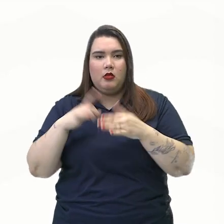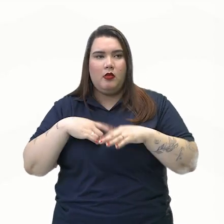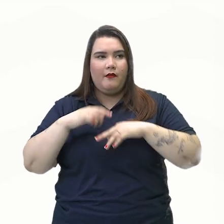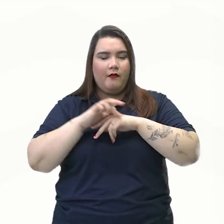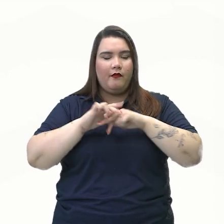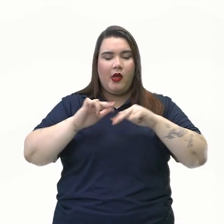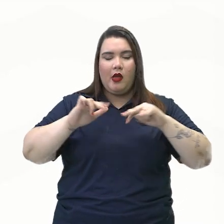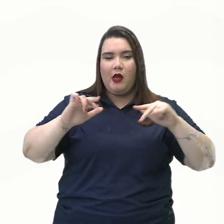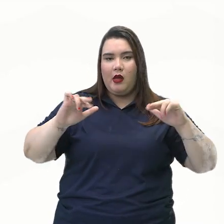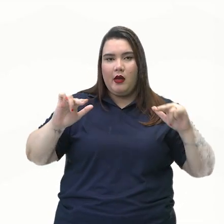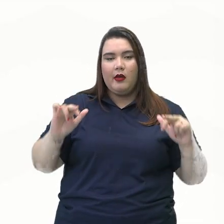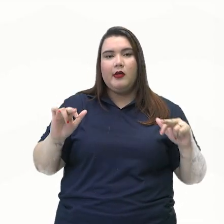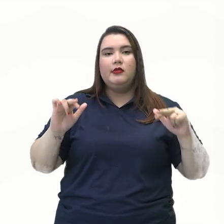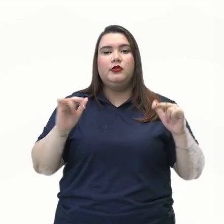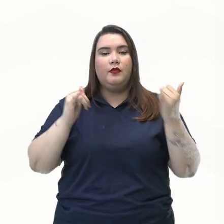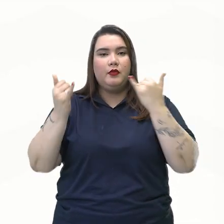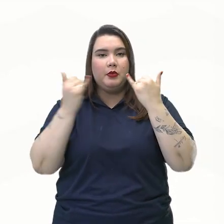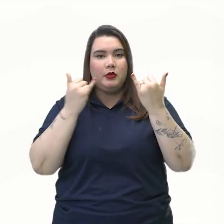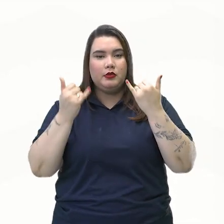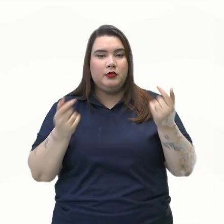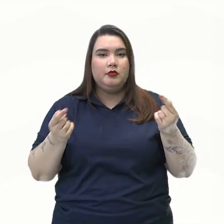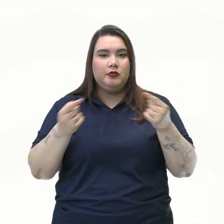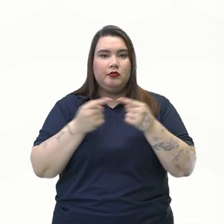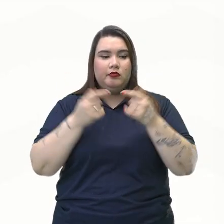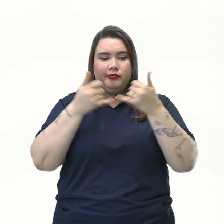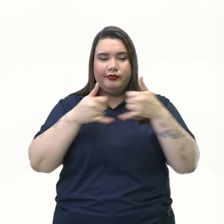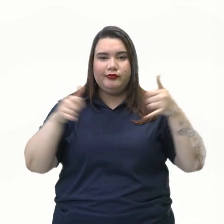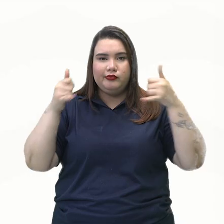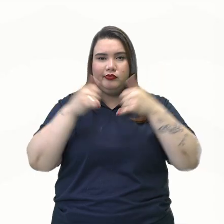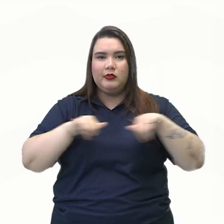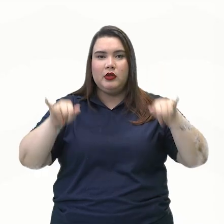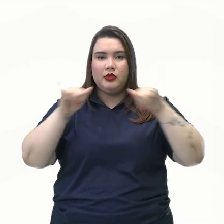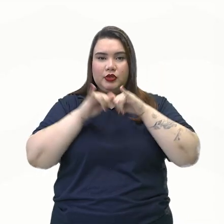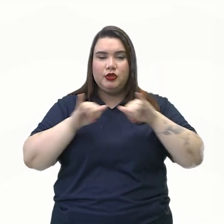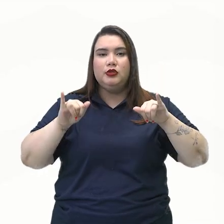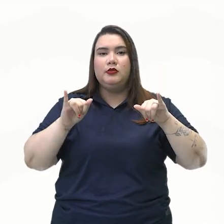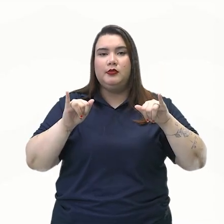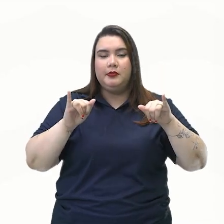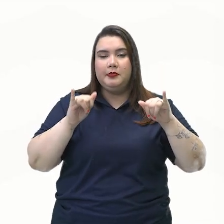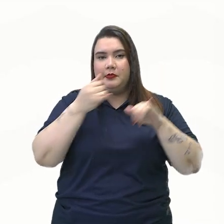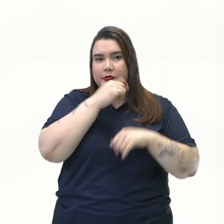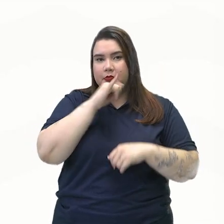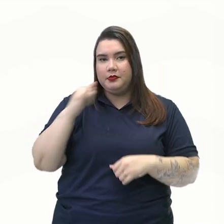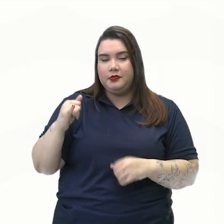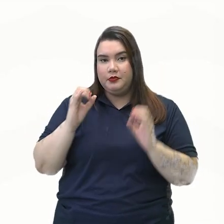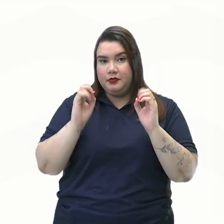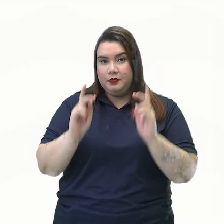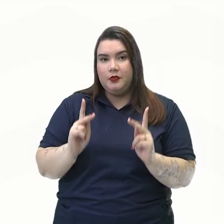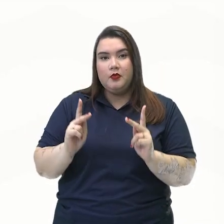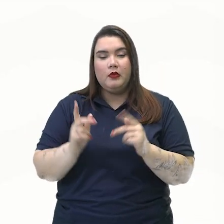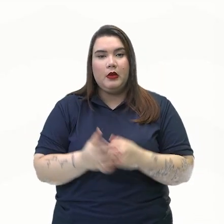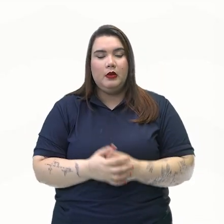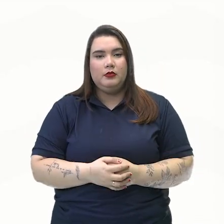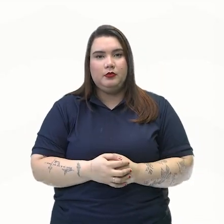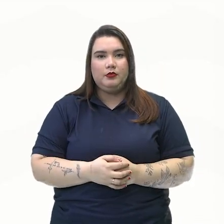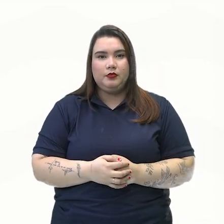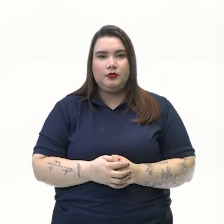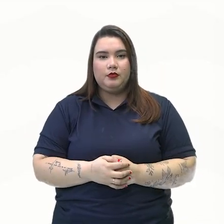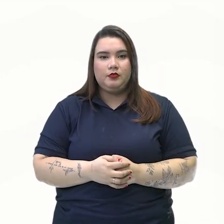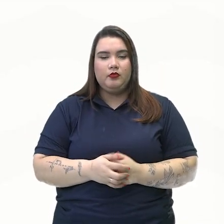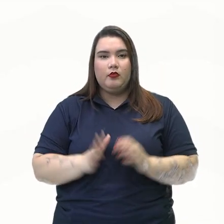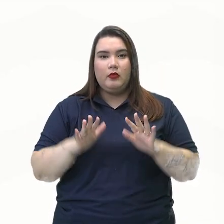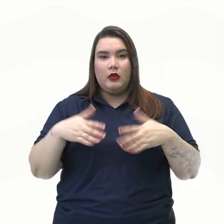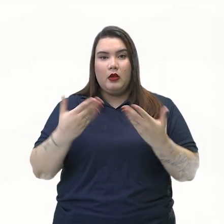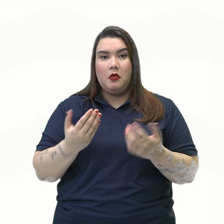né? Infinitas correntes elétricas e resistências equivalentes. Então aí, olha,